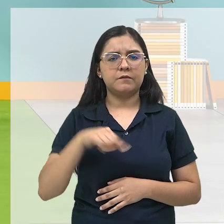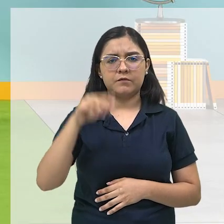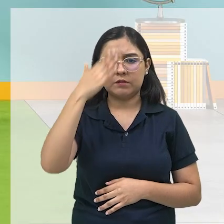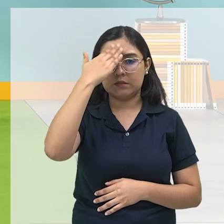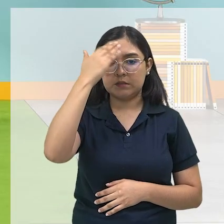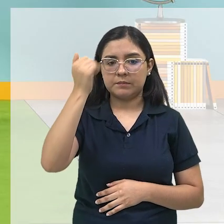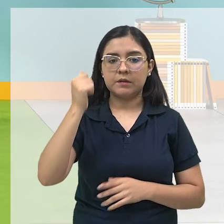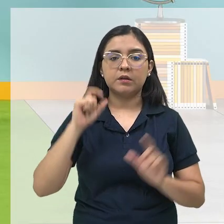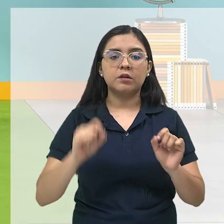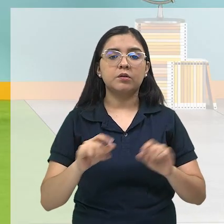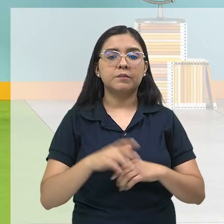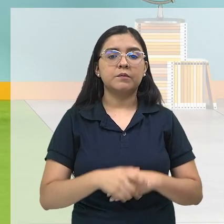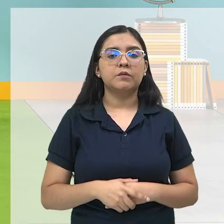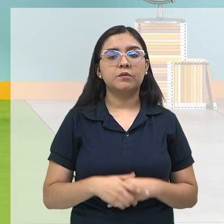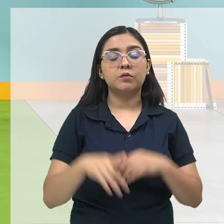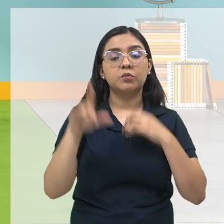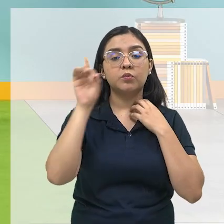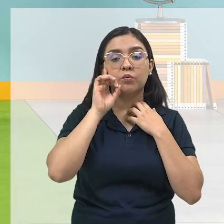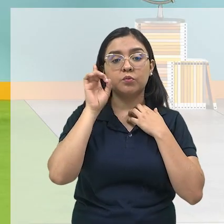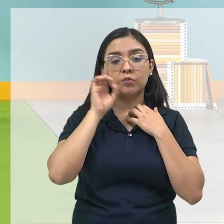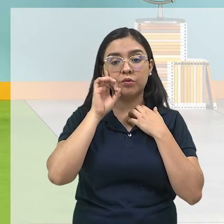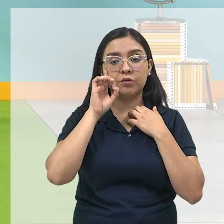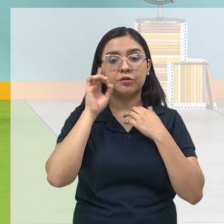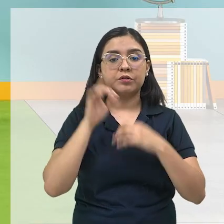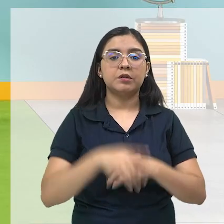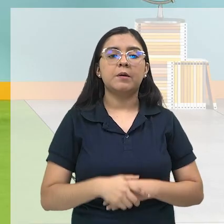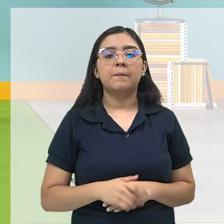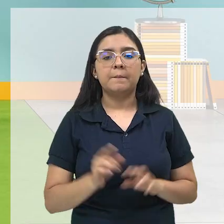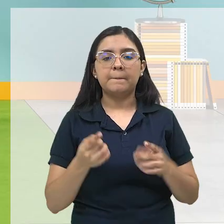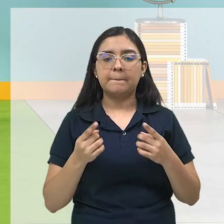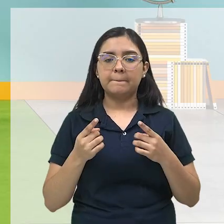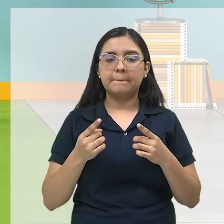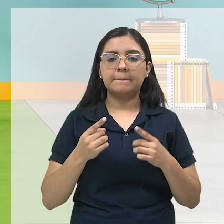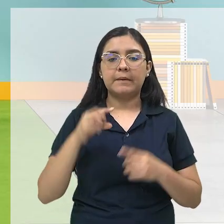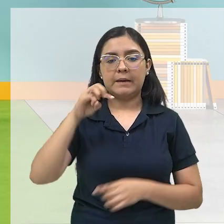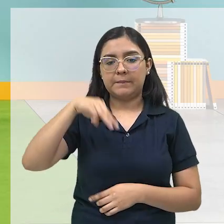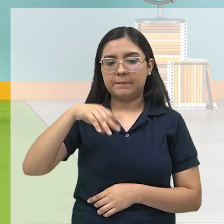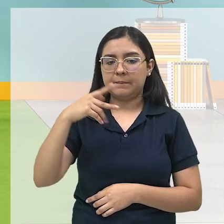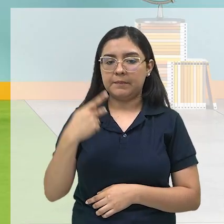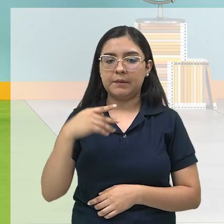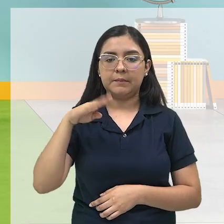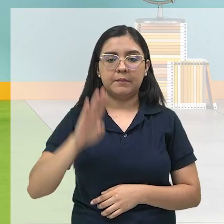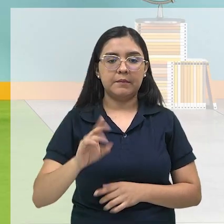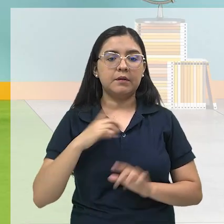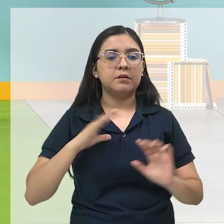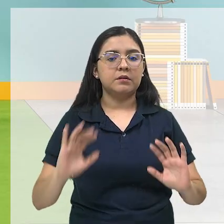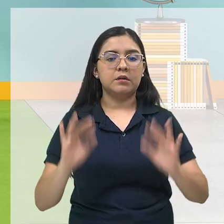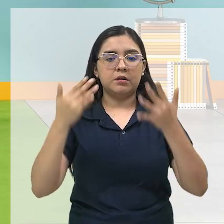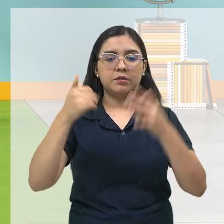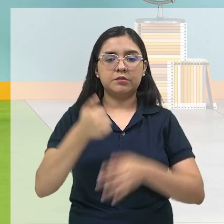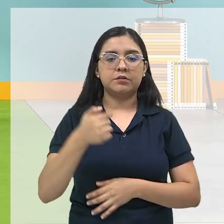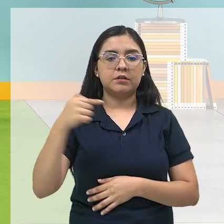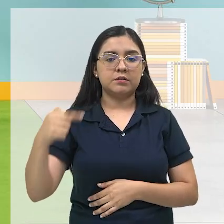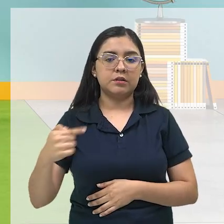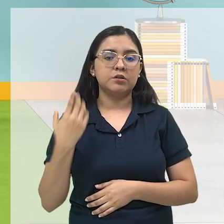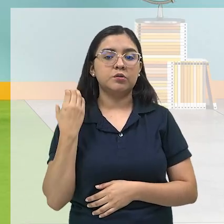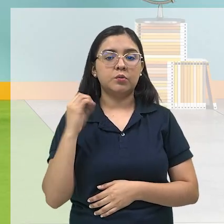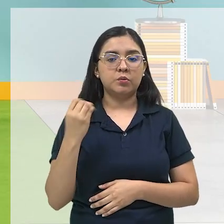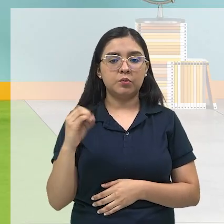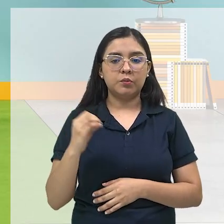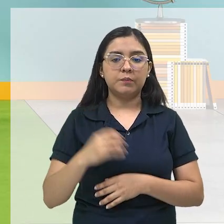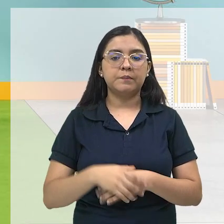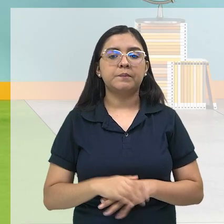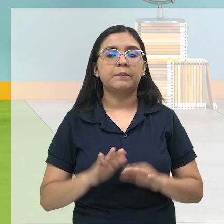Você sabia o Dia da Música Popular Brasileira, celebrado em 17 de